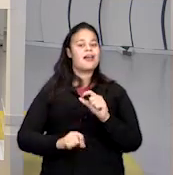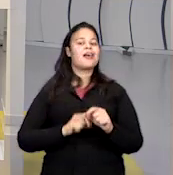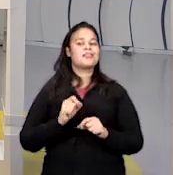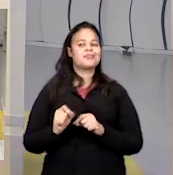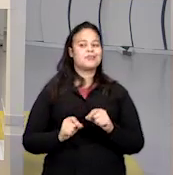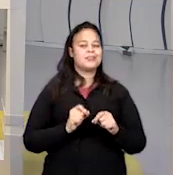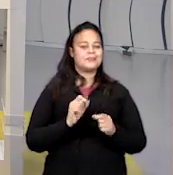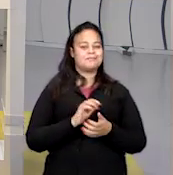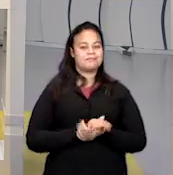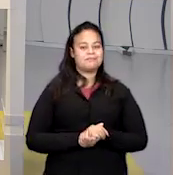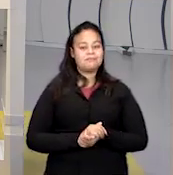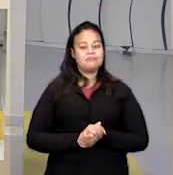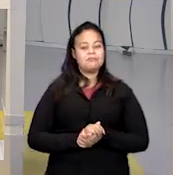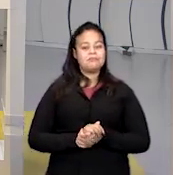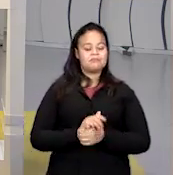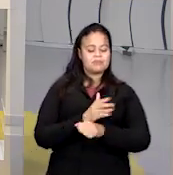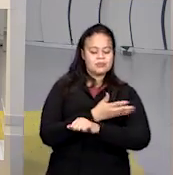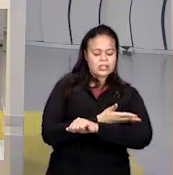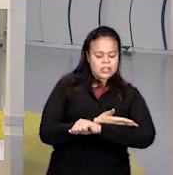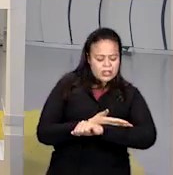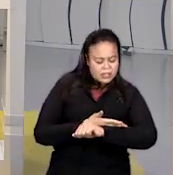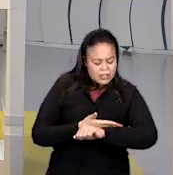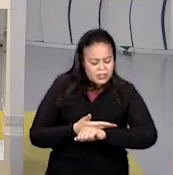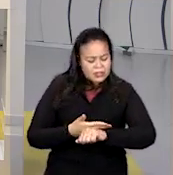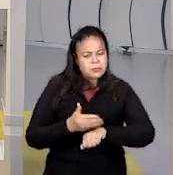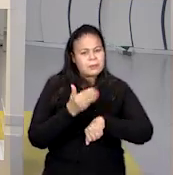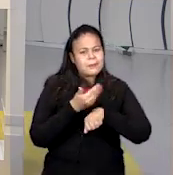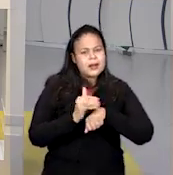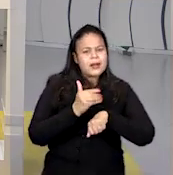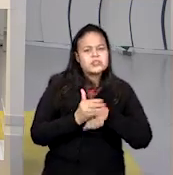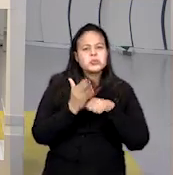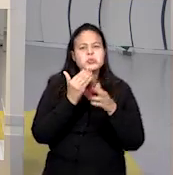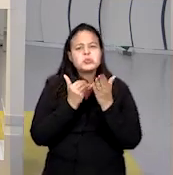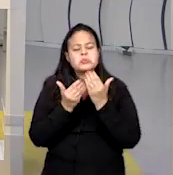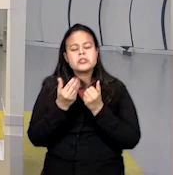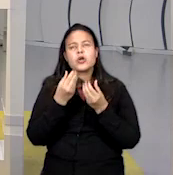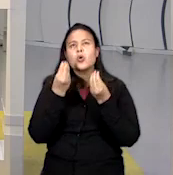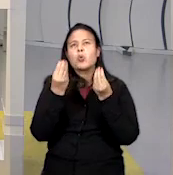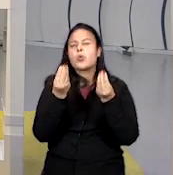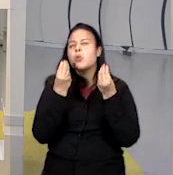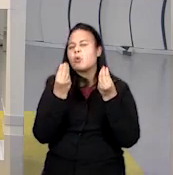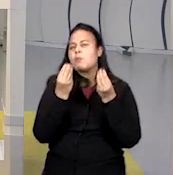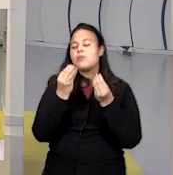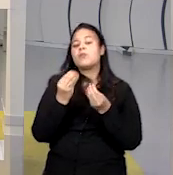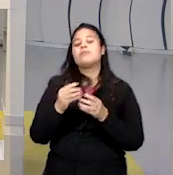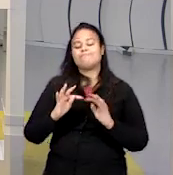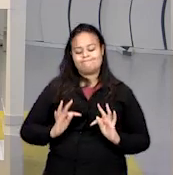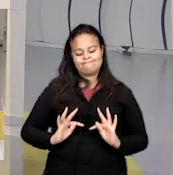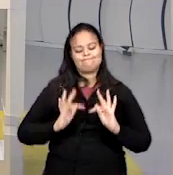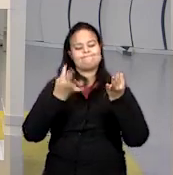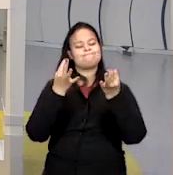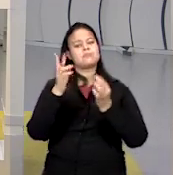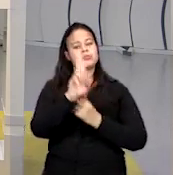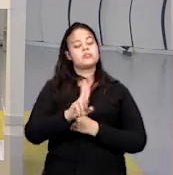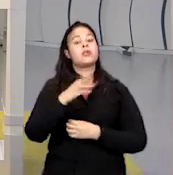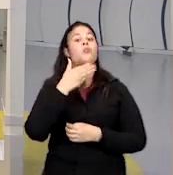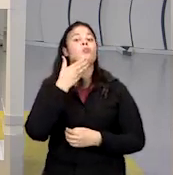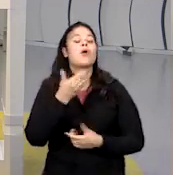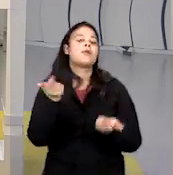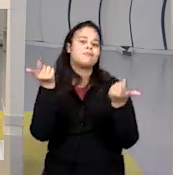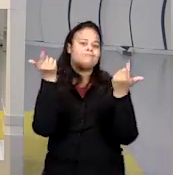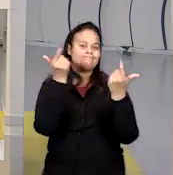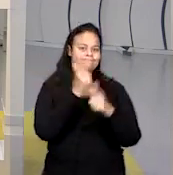nos nossos hábitos de consumo, a gente tem que pensar em soluções, em tecnologias para a gente